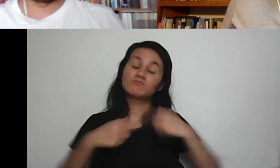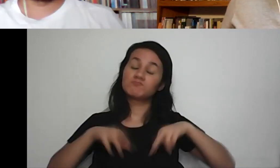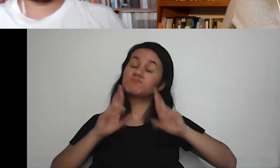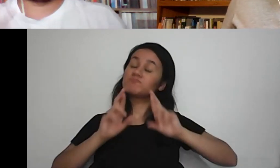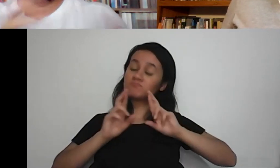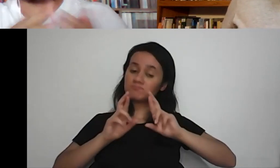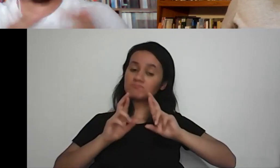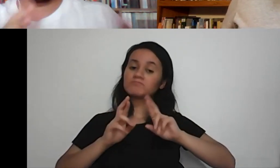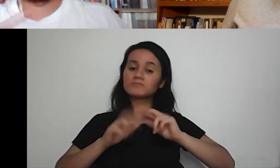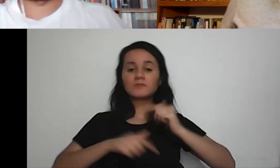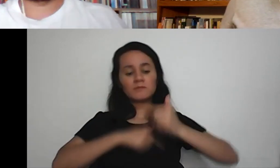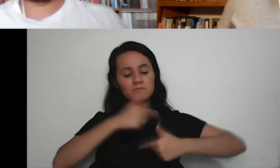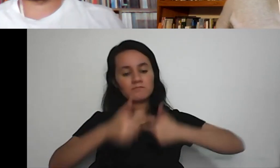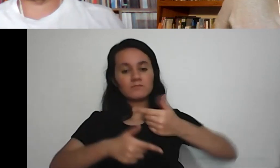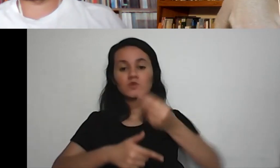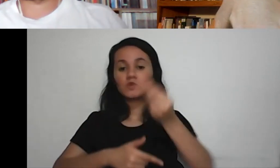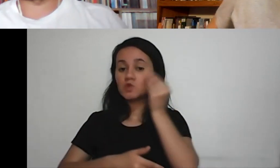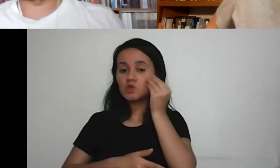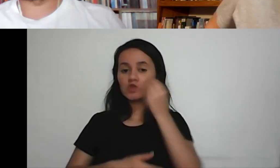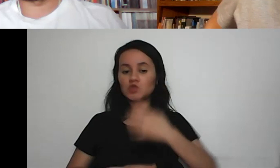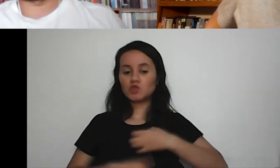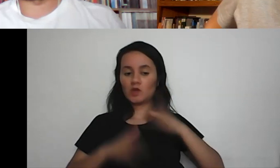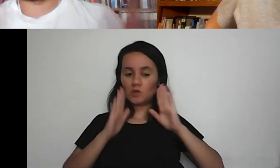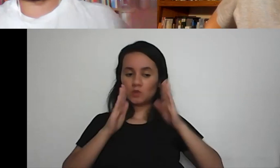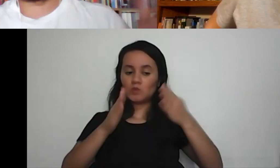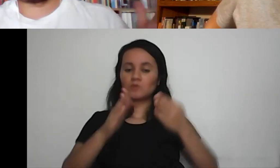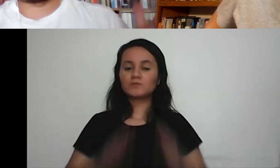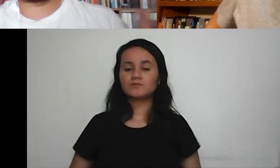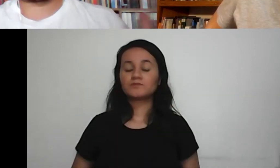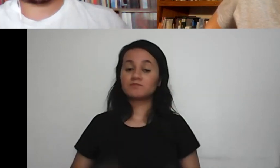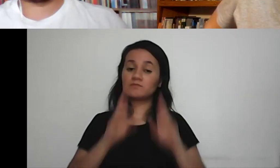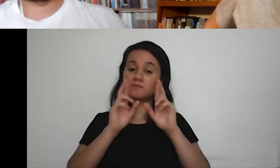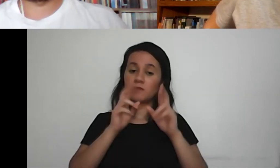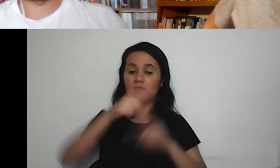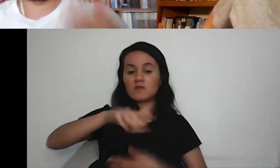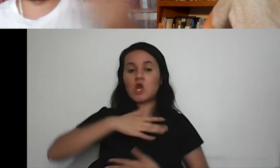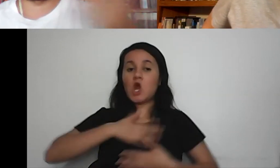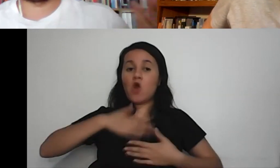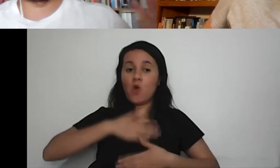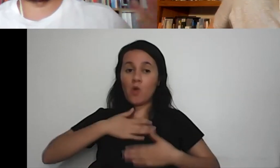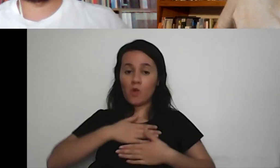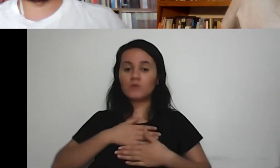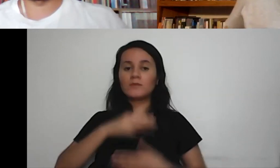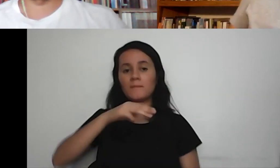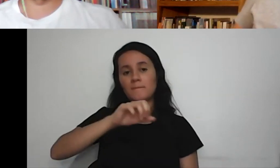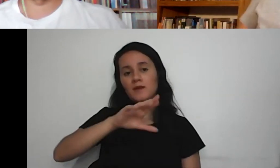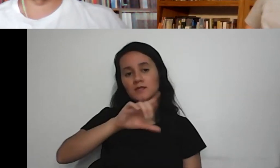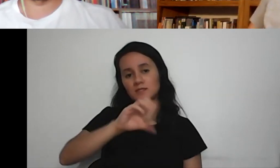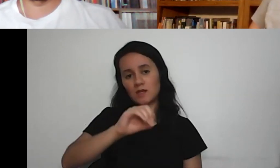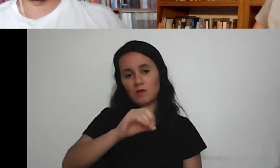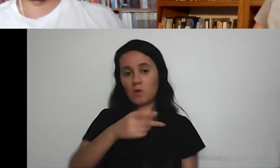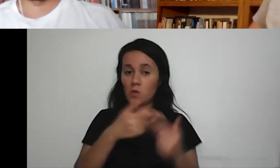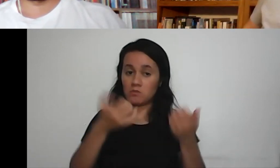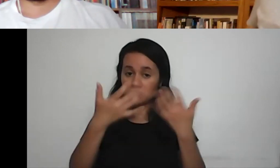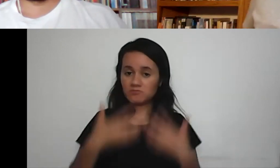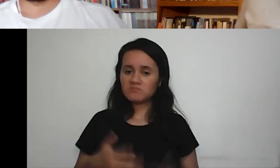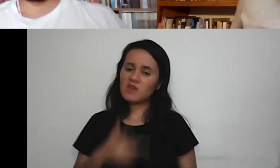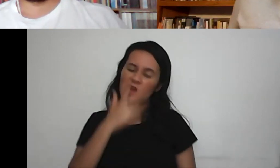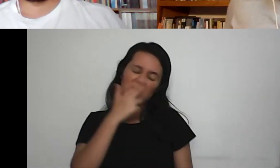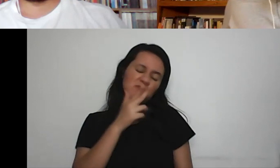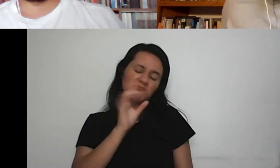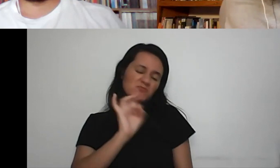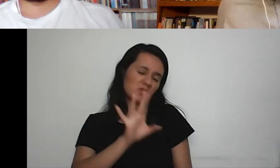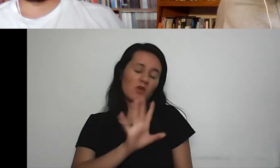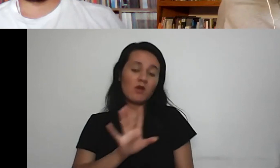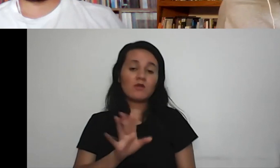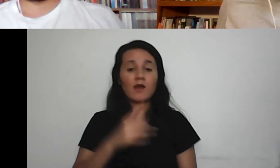que o trabalho tem que ir nessa direção. Espero que tenham gostado. Marcelo, tiver alguma coisa? Não, acho que é isso. Acho que